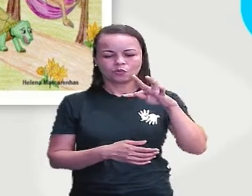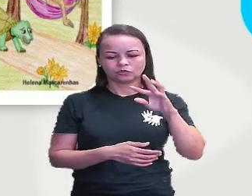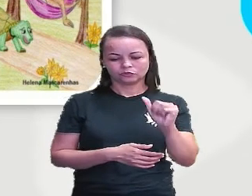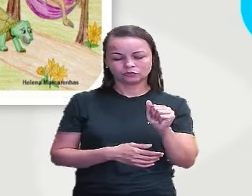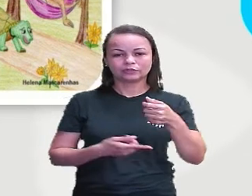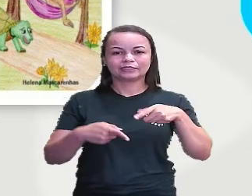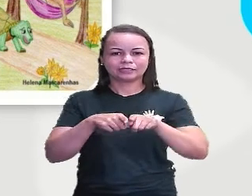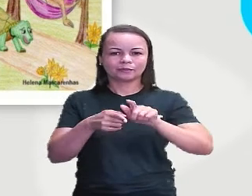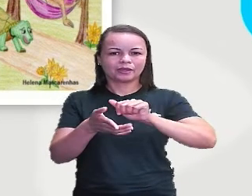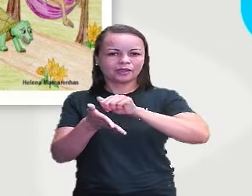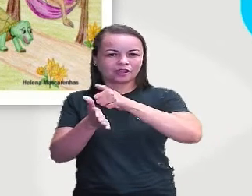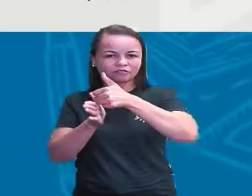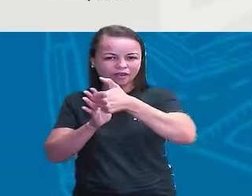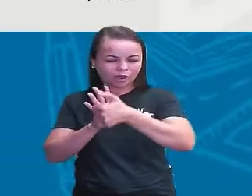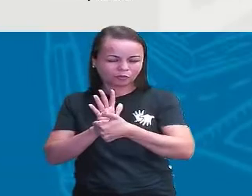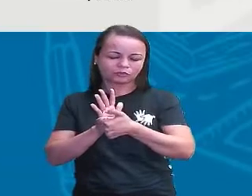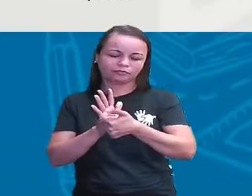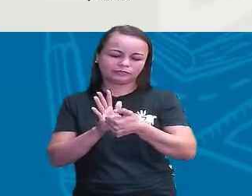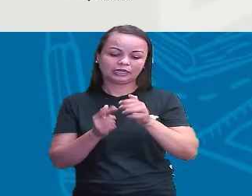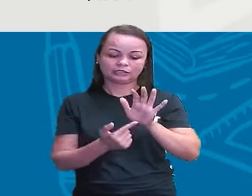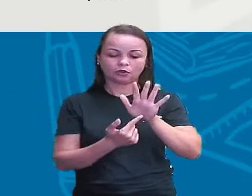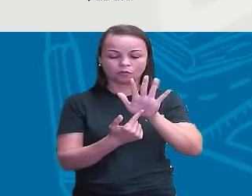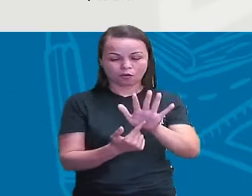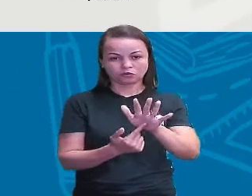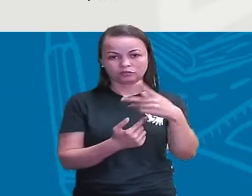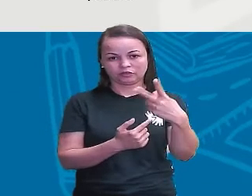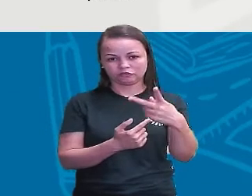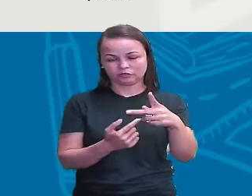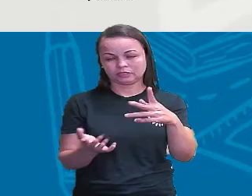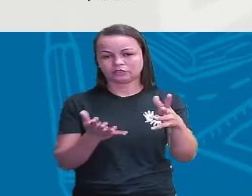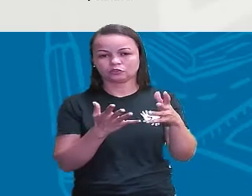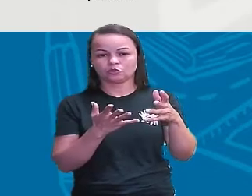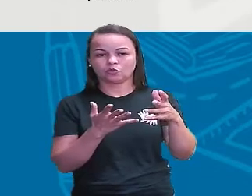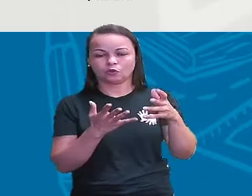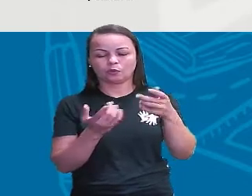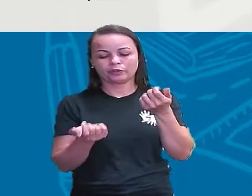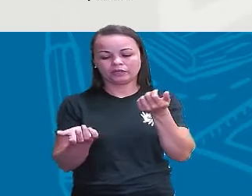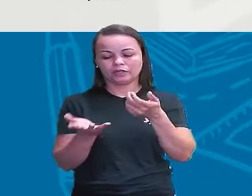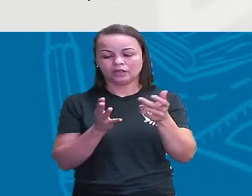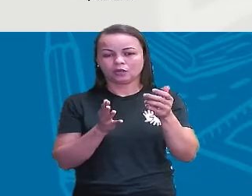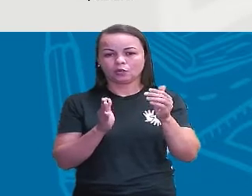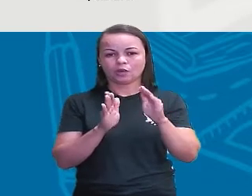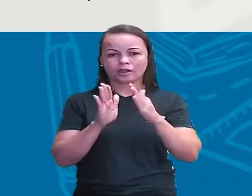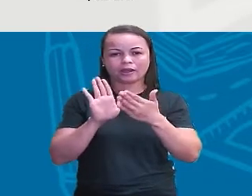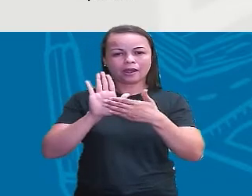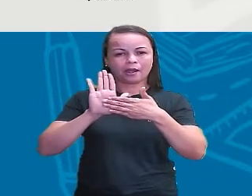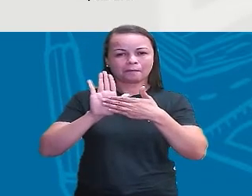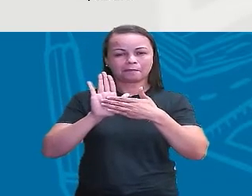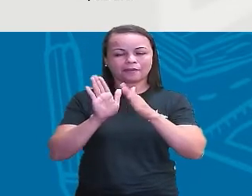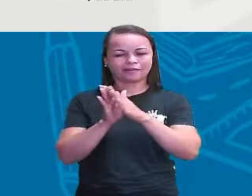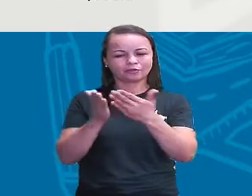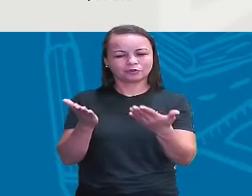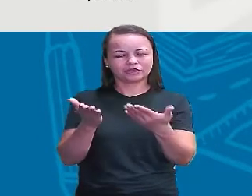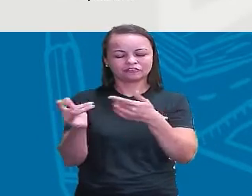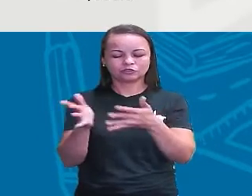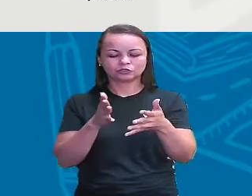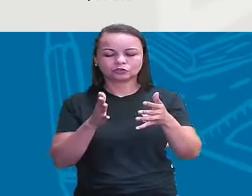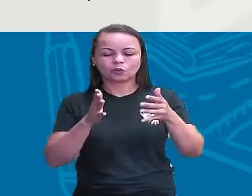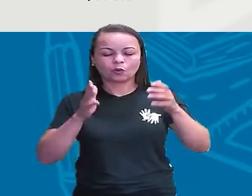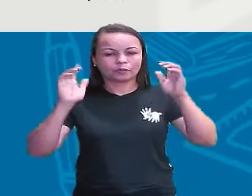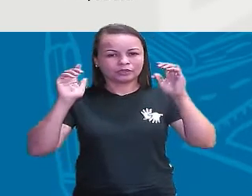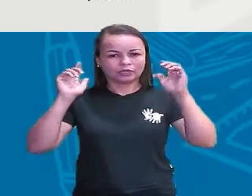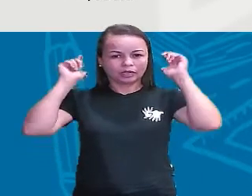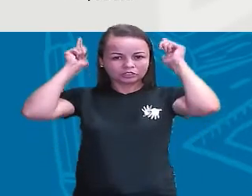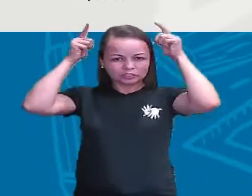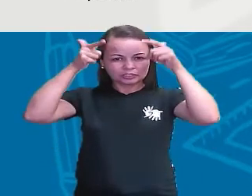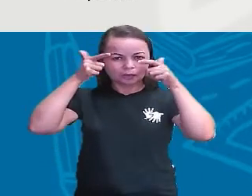recapitular aqui um pouquinho sobre o conto, né? Eu trouxe essa capa desse livro, Chapeuzinho Amarelo, aí, uma adaptação, né? Um reconto